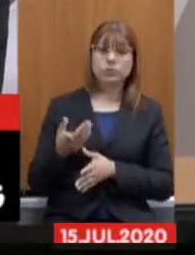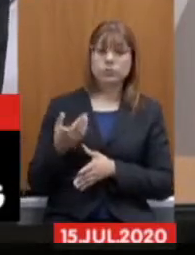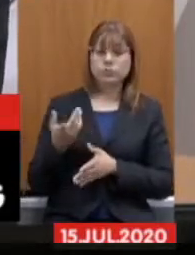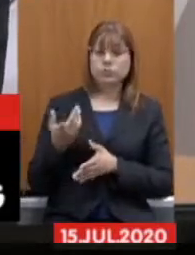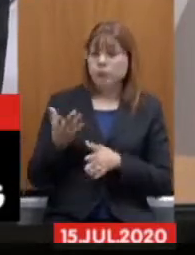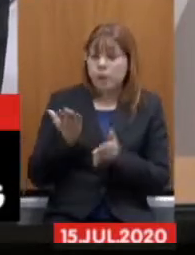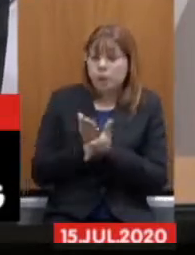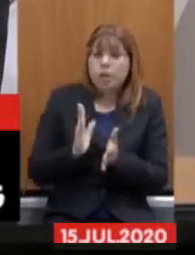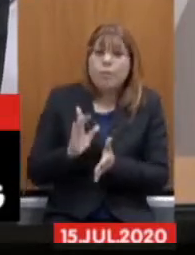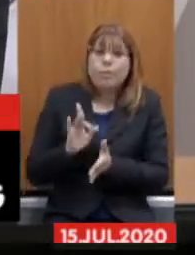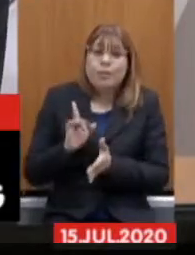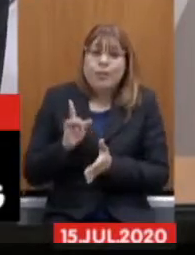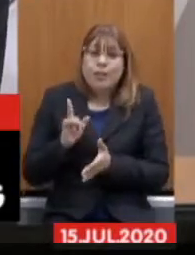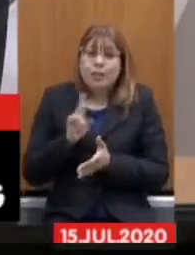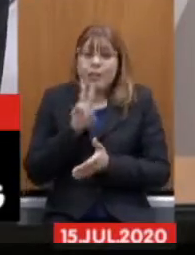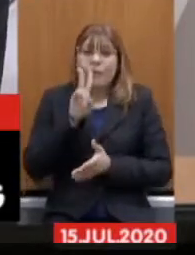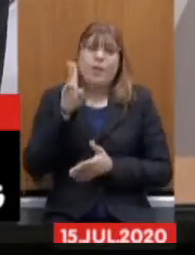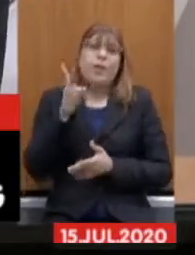é